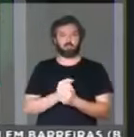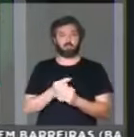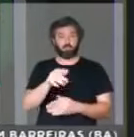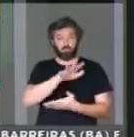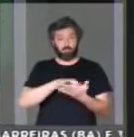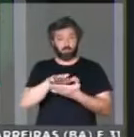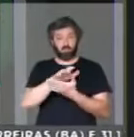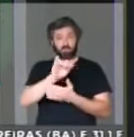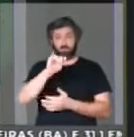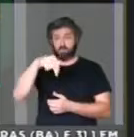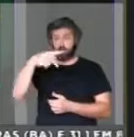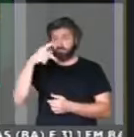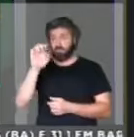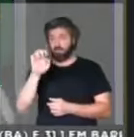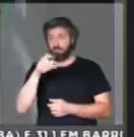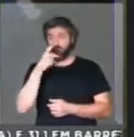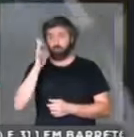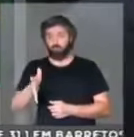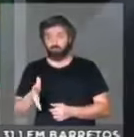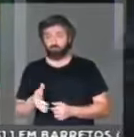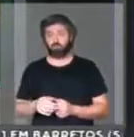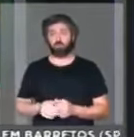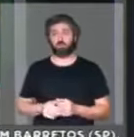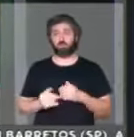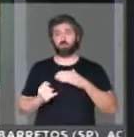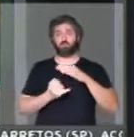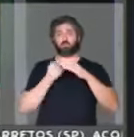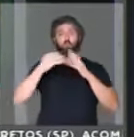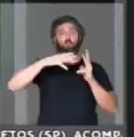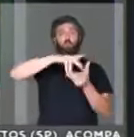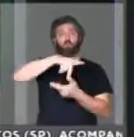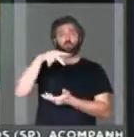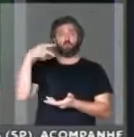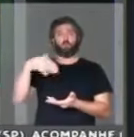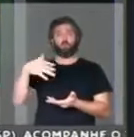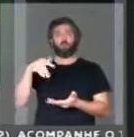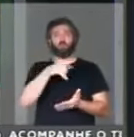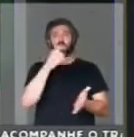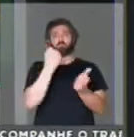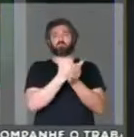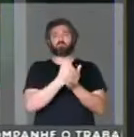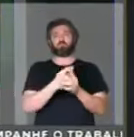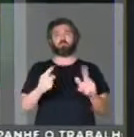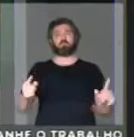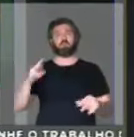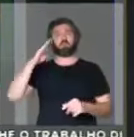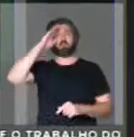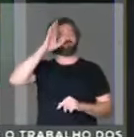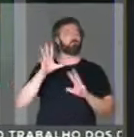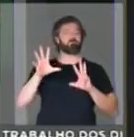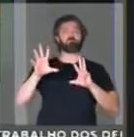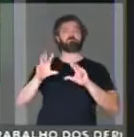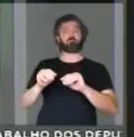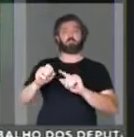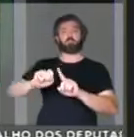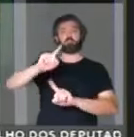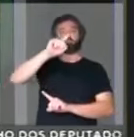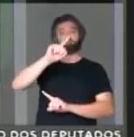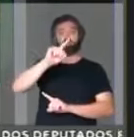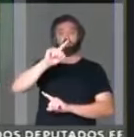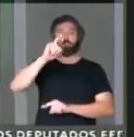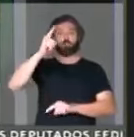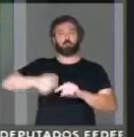registrados pelo inpe o instituto reconhecido internacionalmente no qual o funcionário interviu e mandou